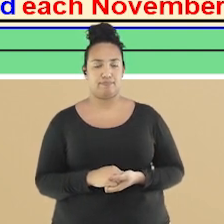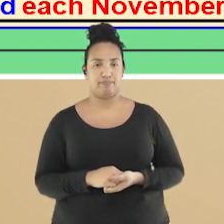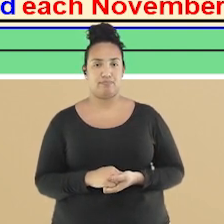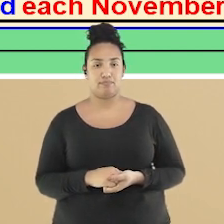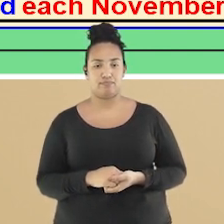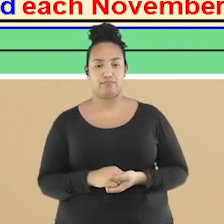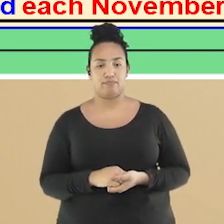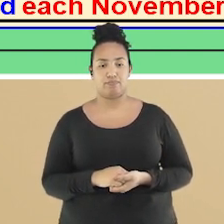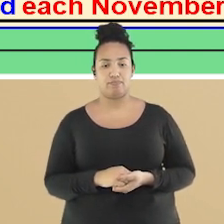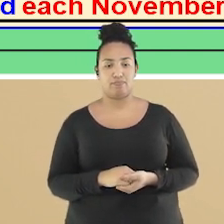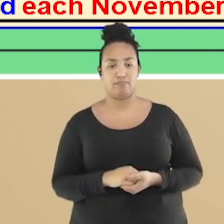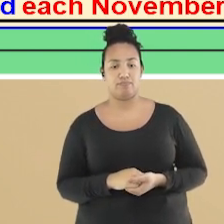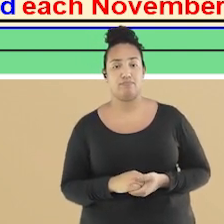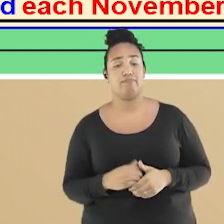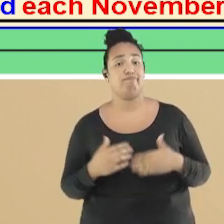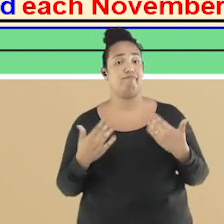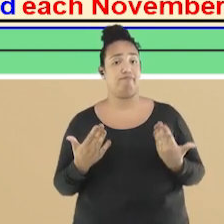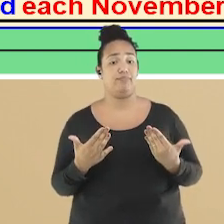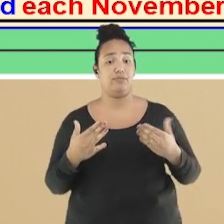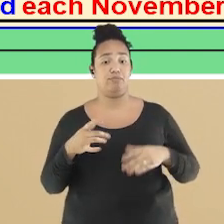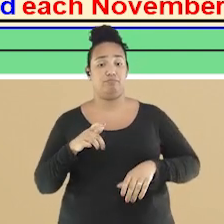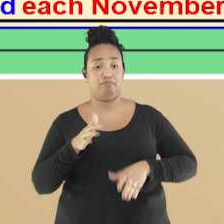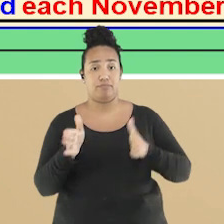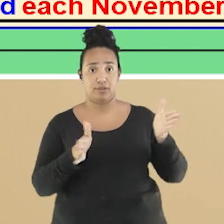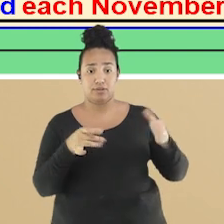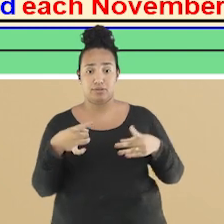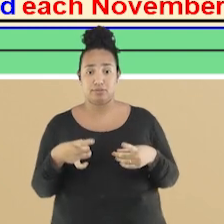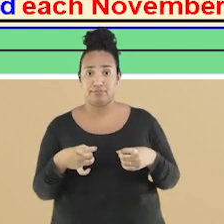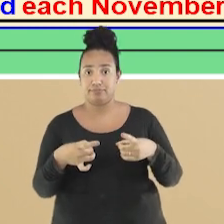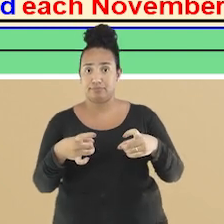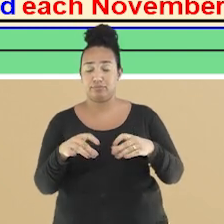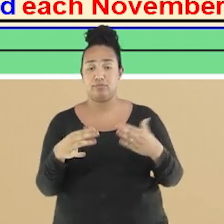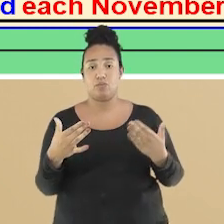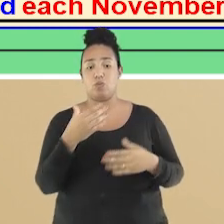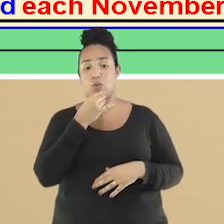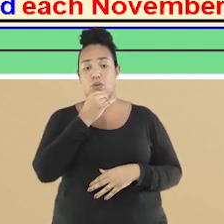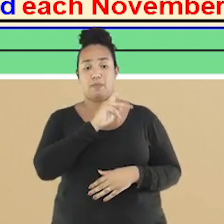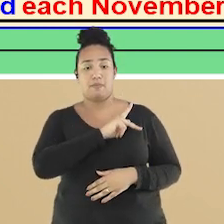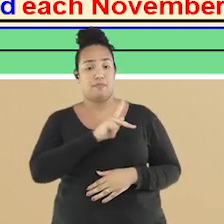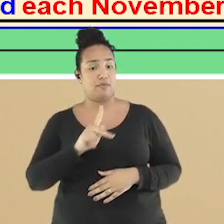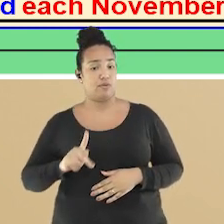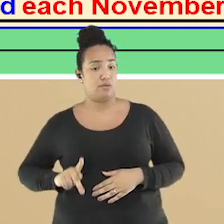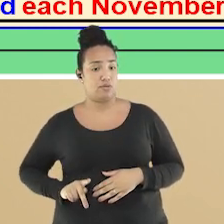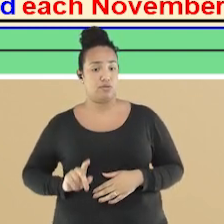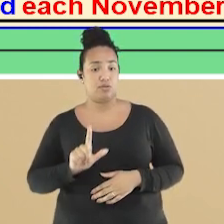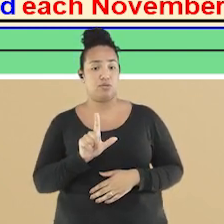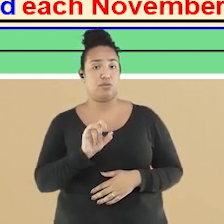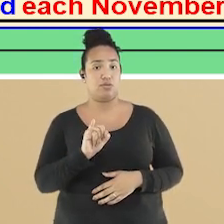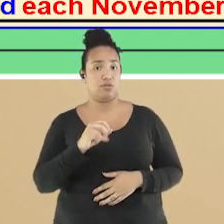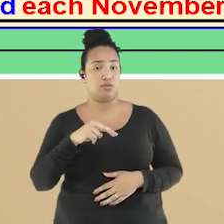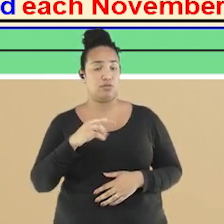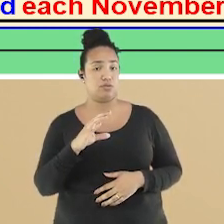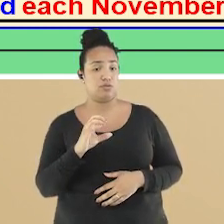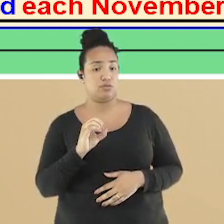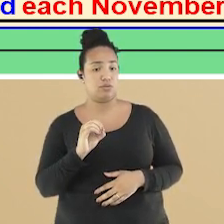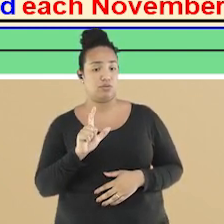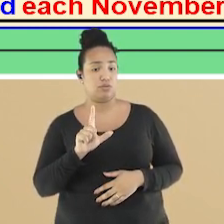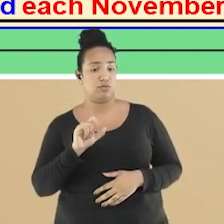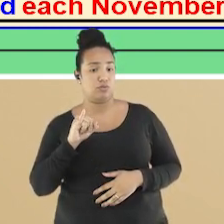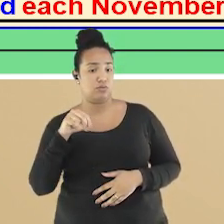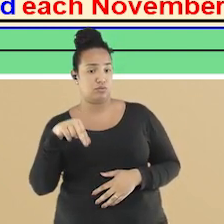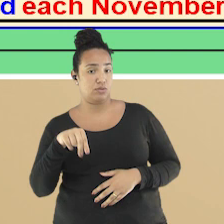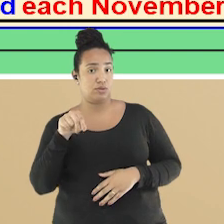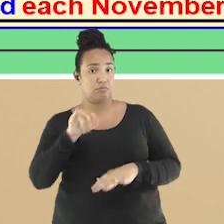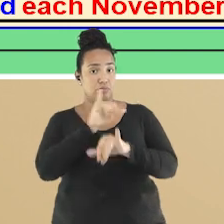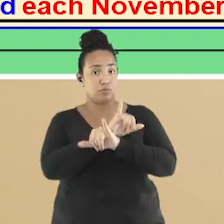November. Então, no meio da Guerra Civil, o presidente Abraham Lincoln proclamou um Dia de Ação